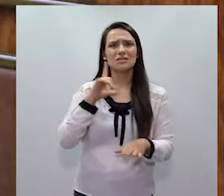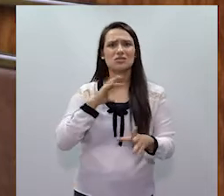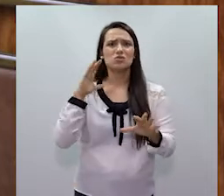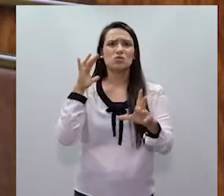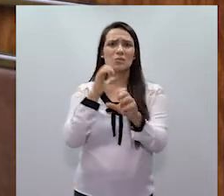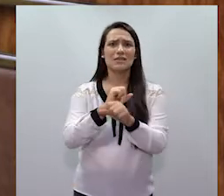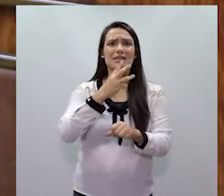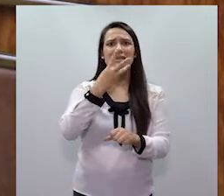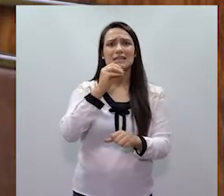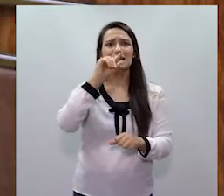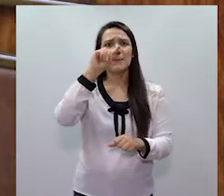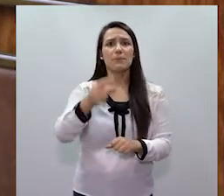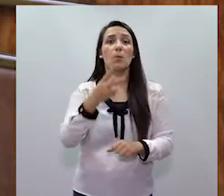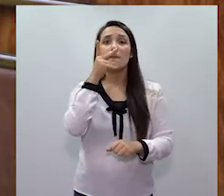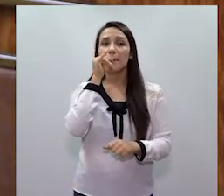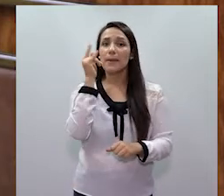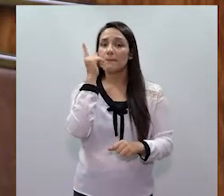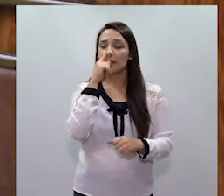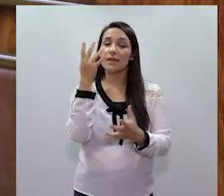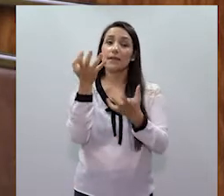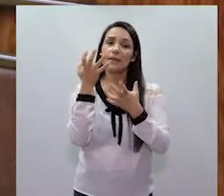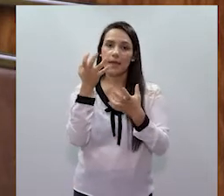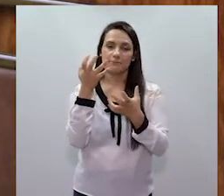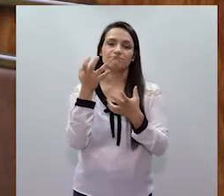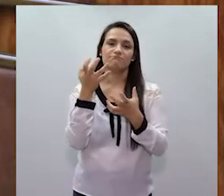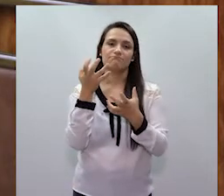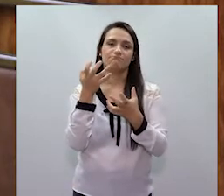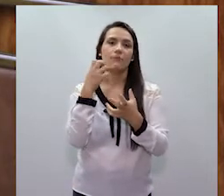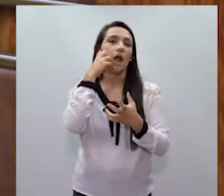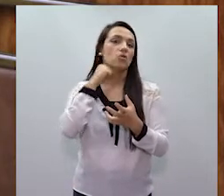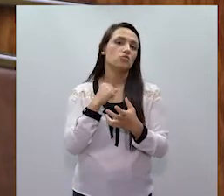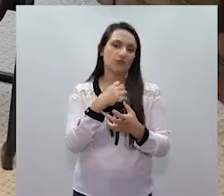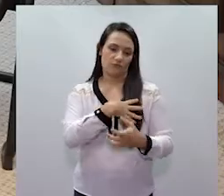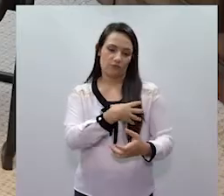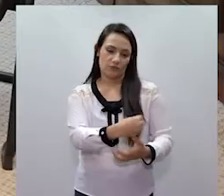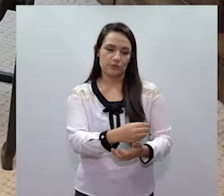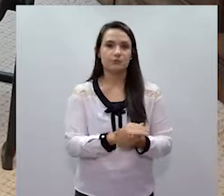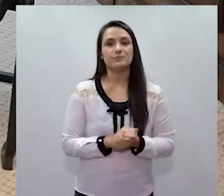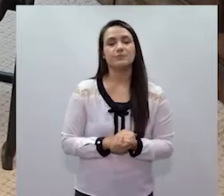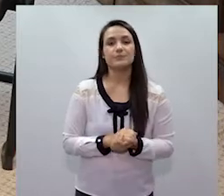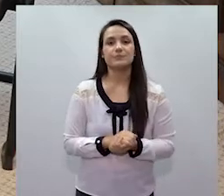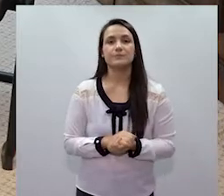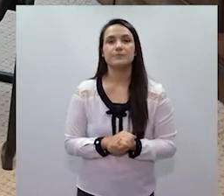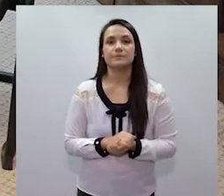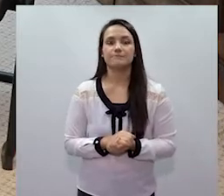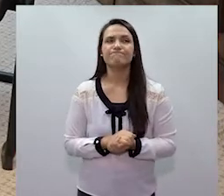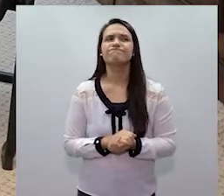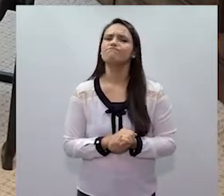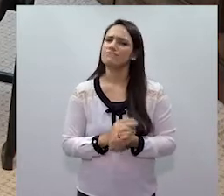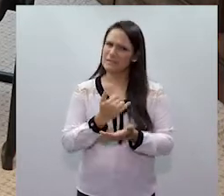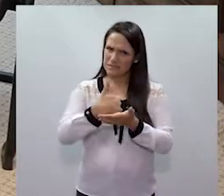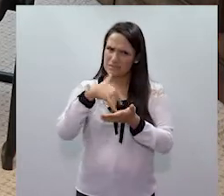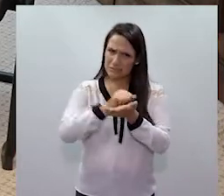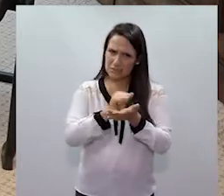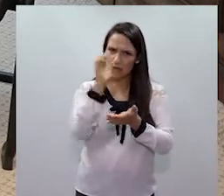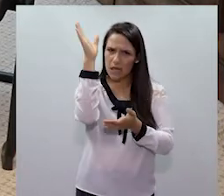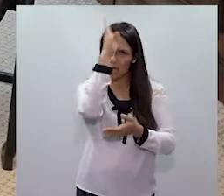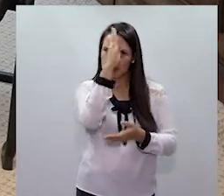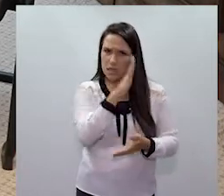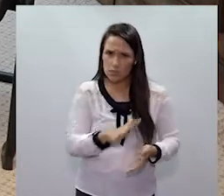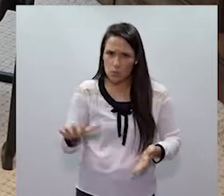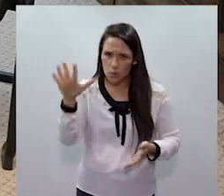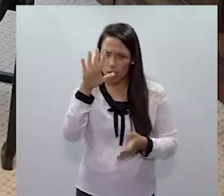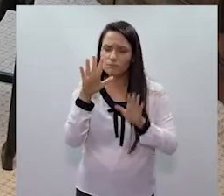de 30 mil pretendentes à espera de um filho. Falando aí, né, de cadastro nacional,